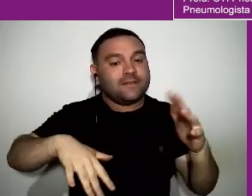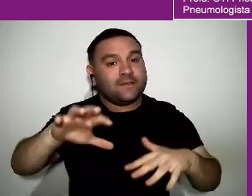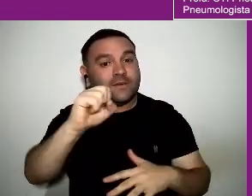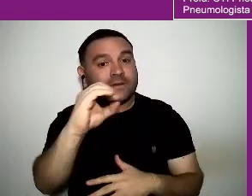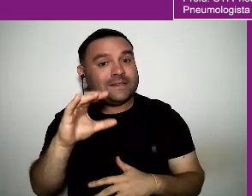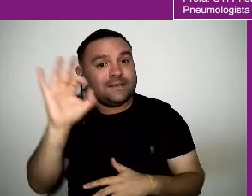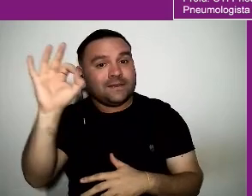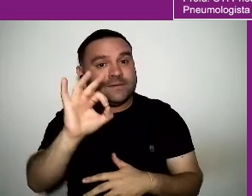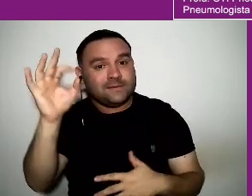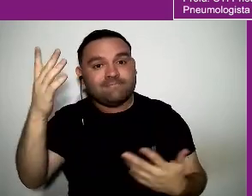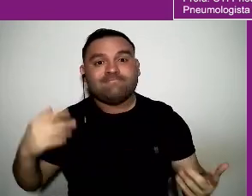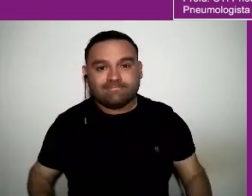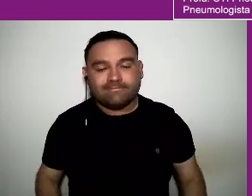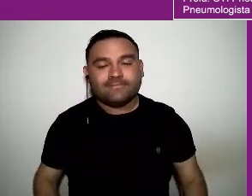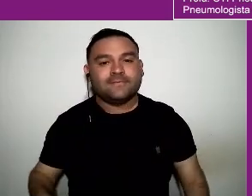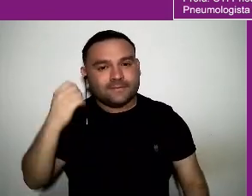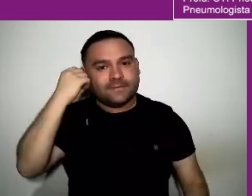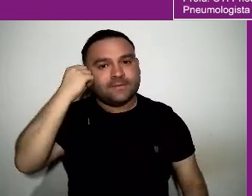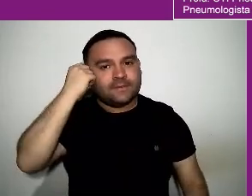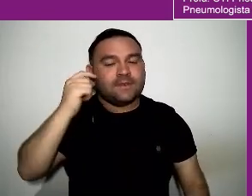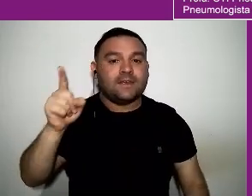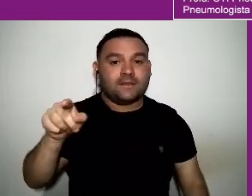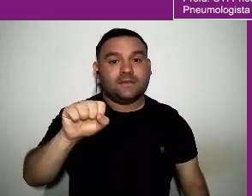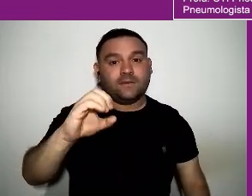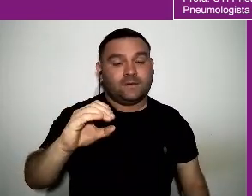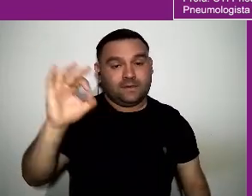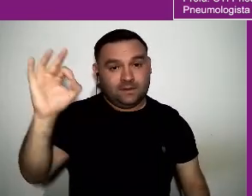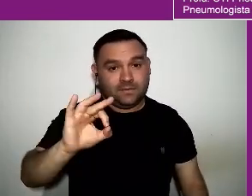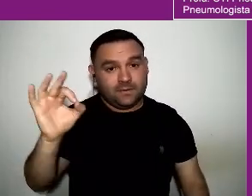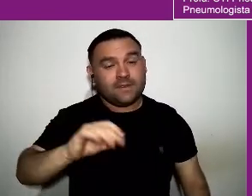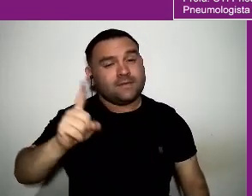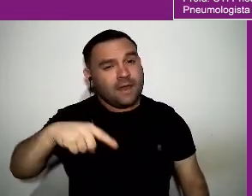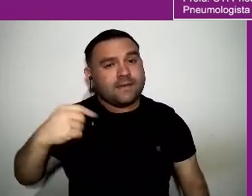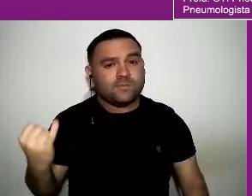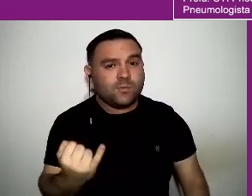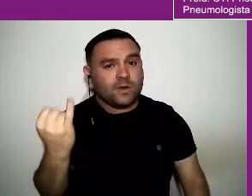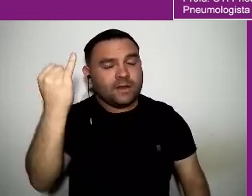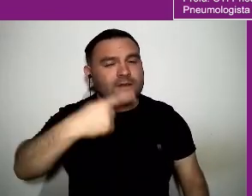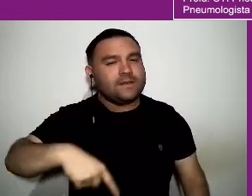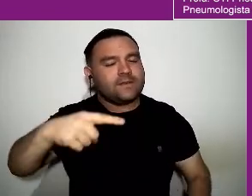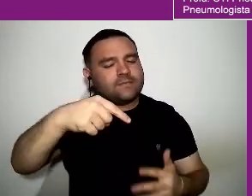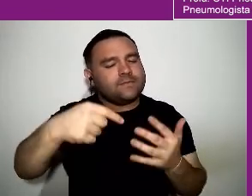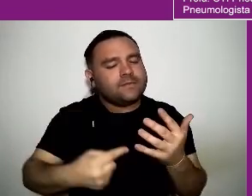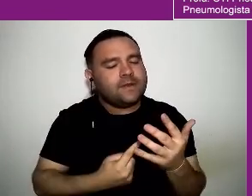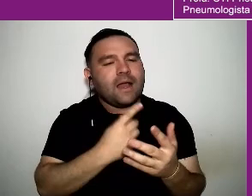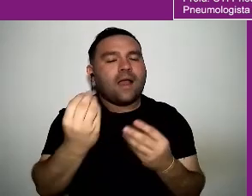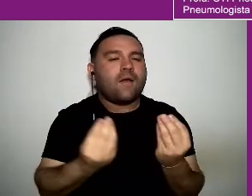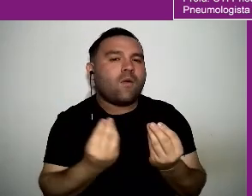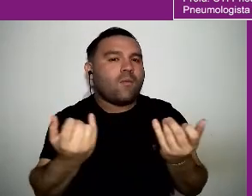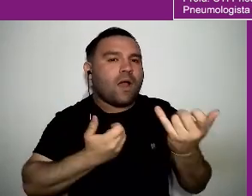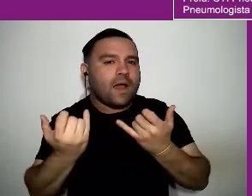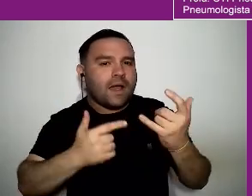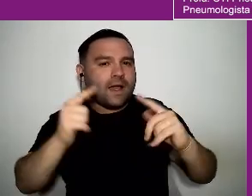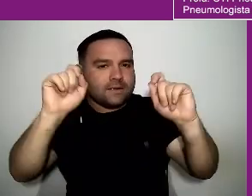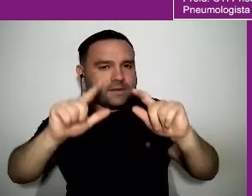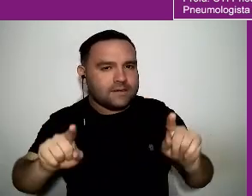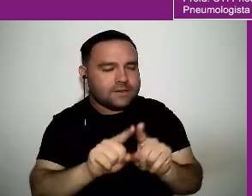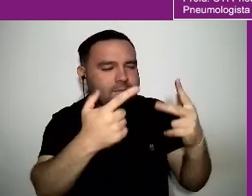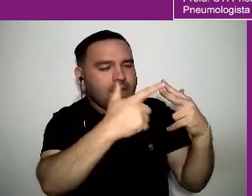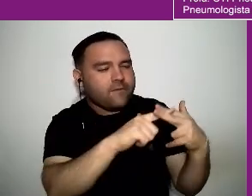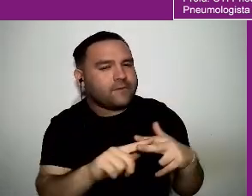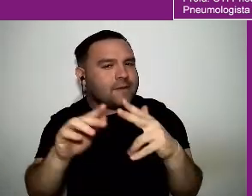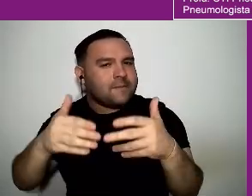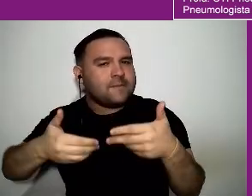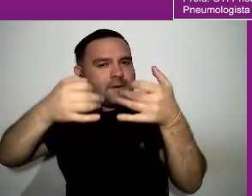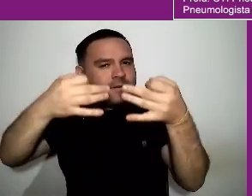80%. Mesmo nesses 80%, é importante estabelecer os alarmes e eles estarem configurados da